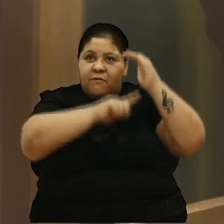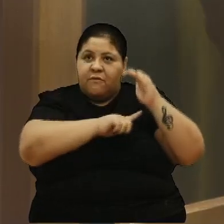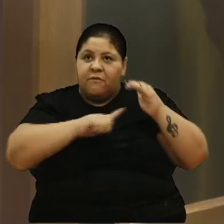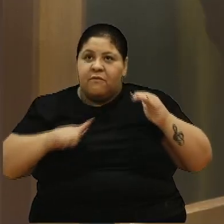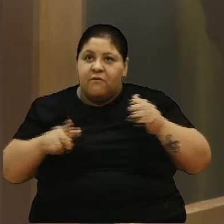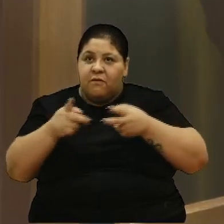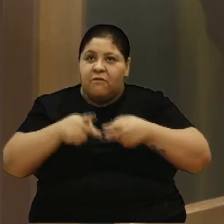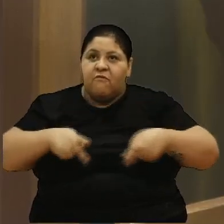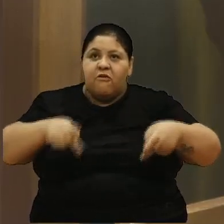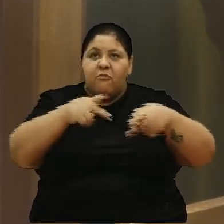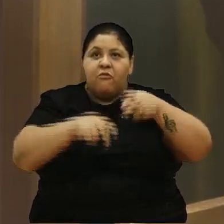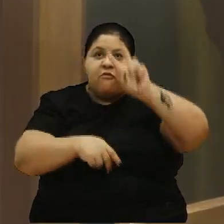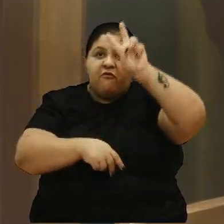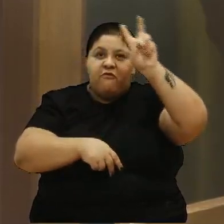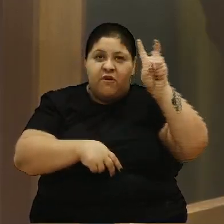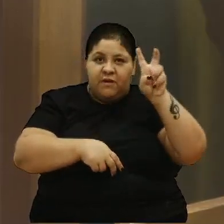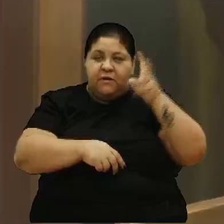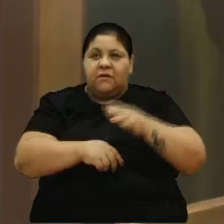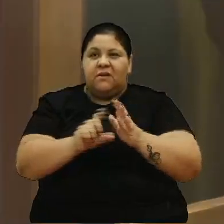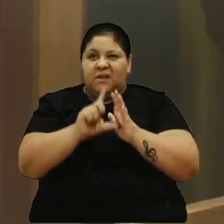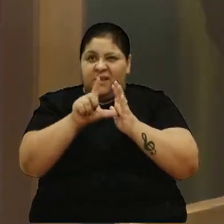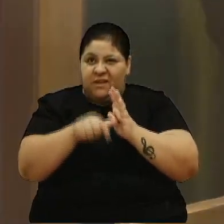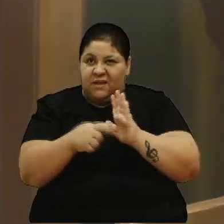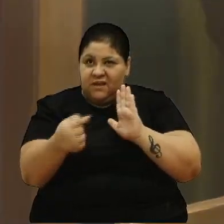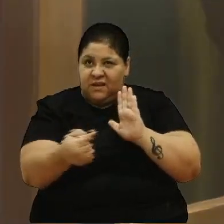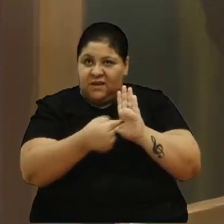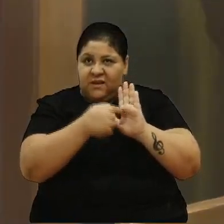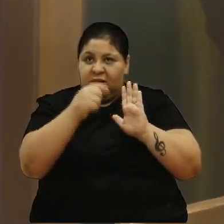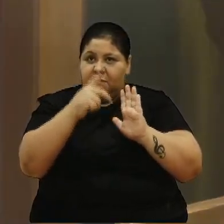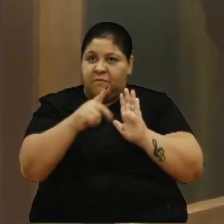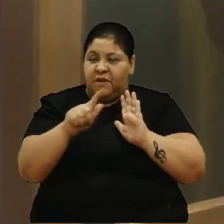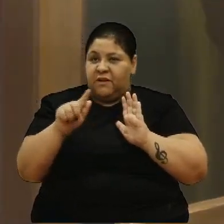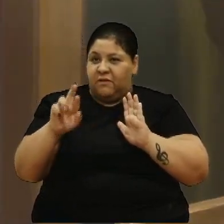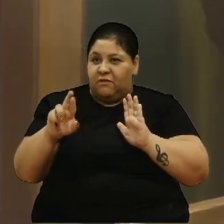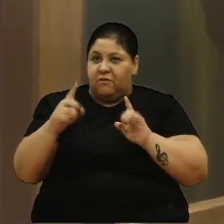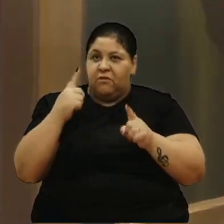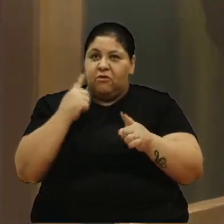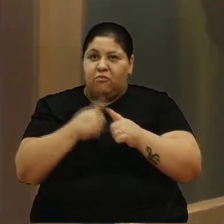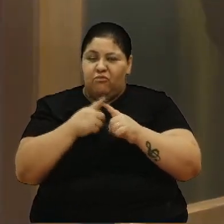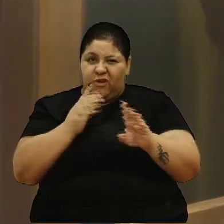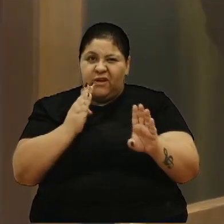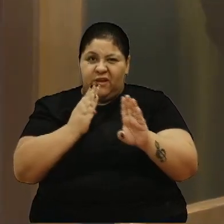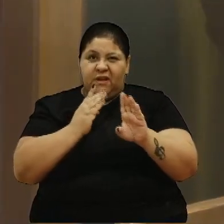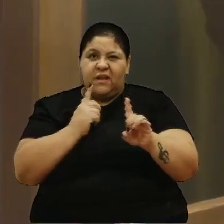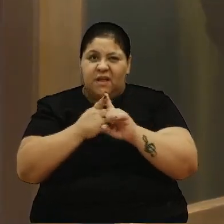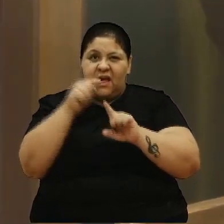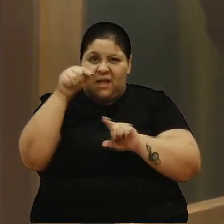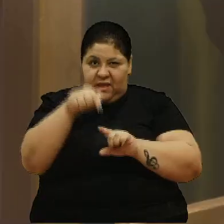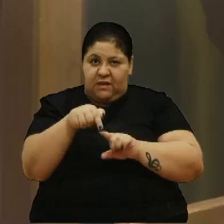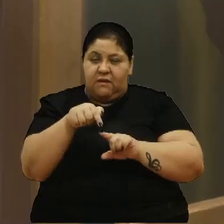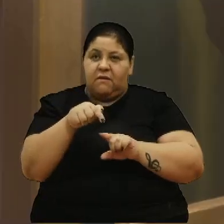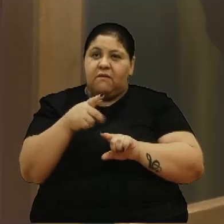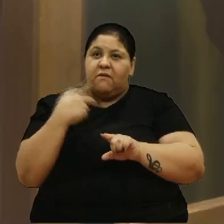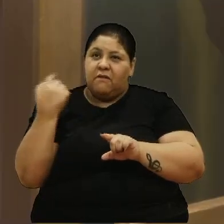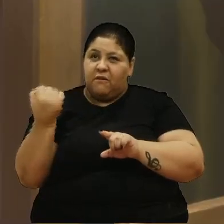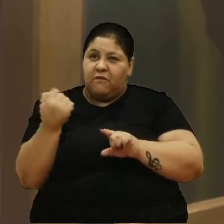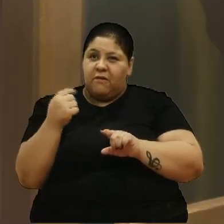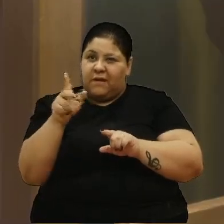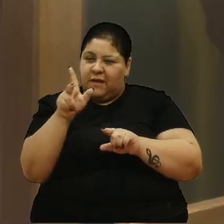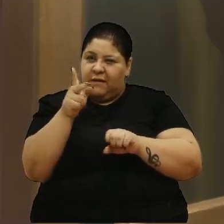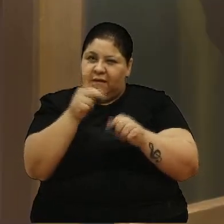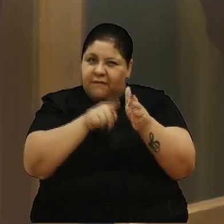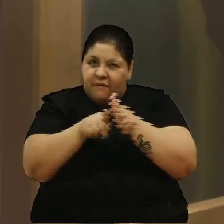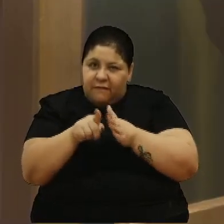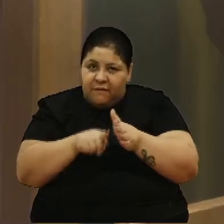povo. Quer dizer, depois de ser denunciado pela PGR, porque descobriram, e aqui vale fazer justiça, que essa investigação